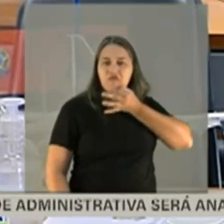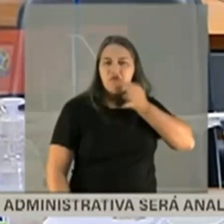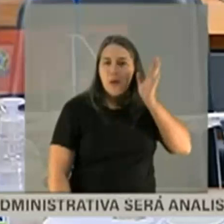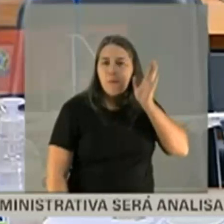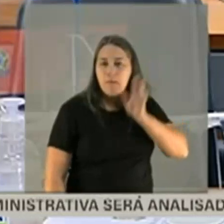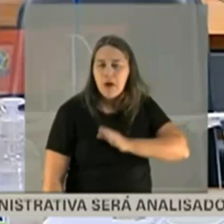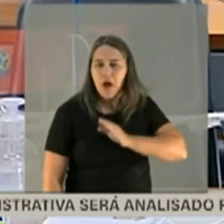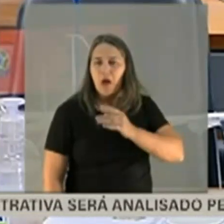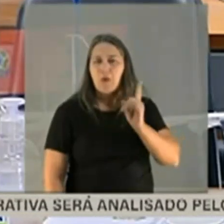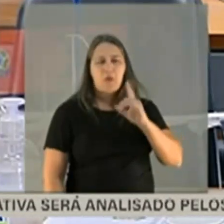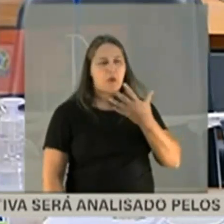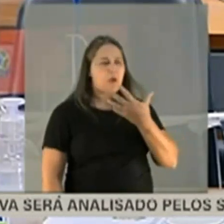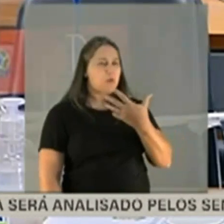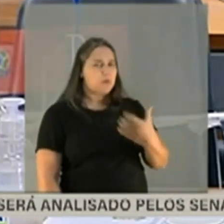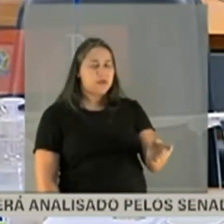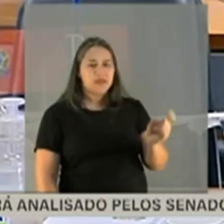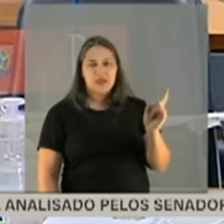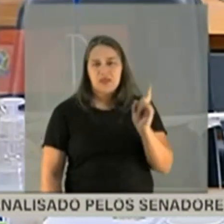que abominam,